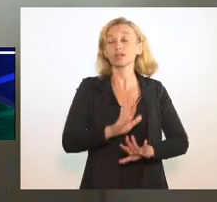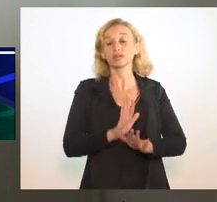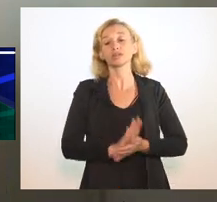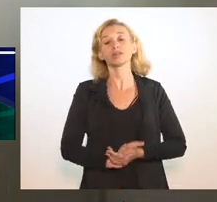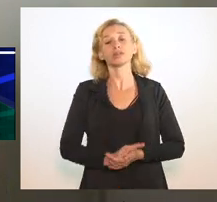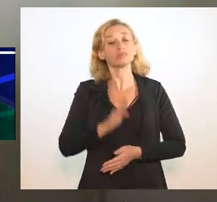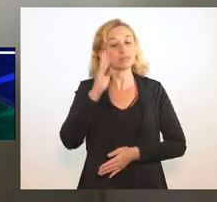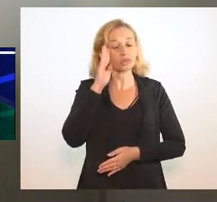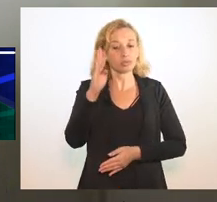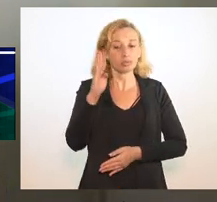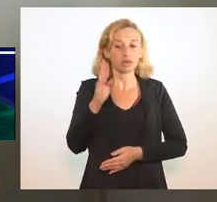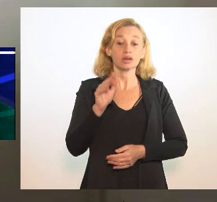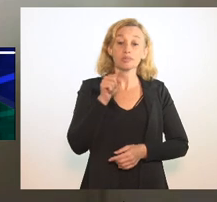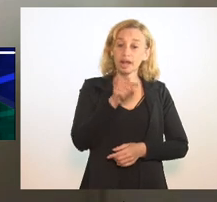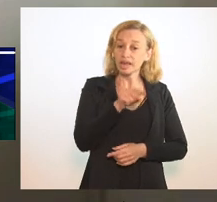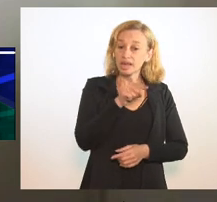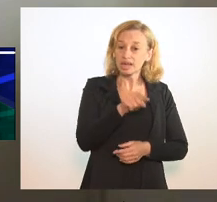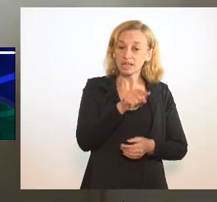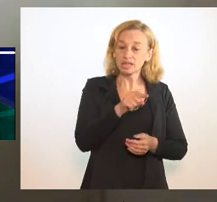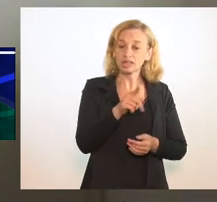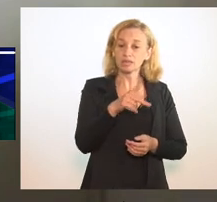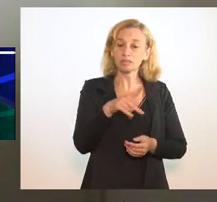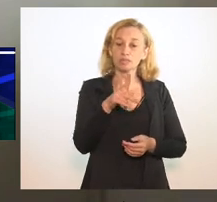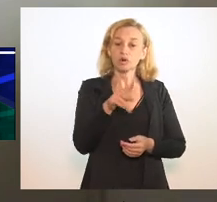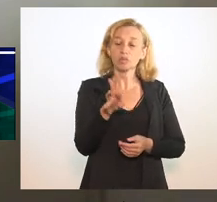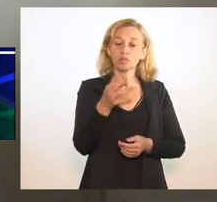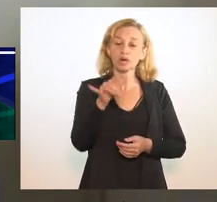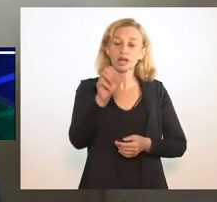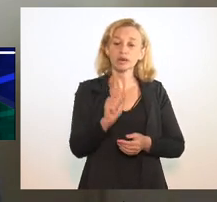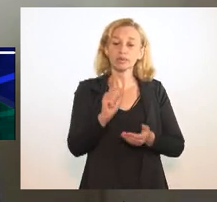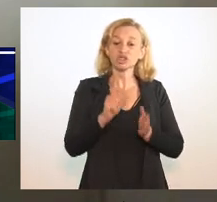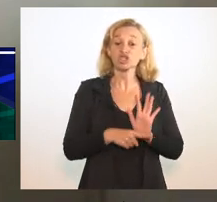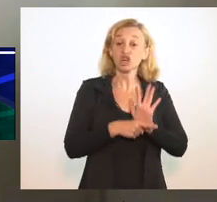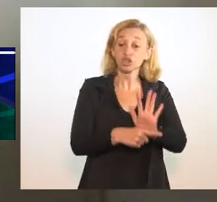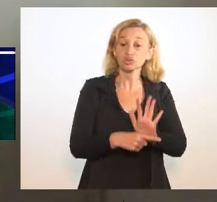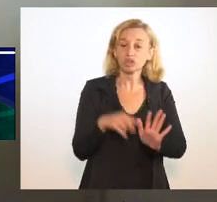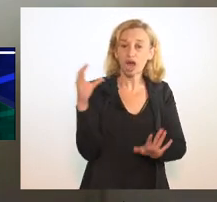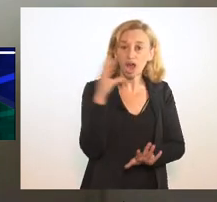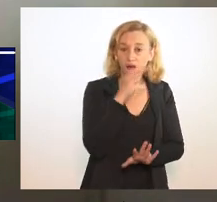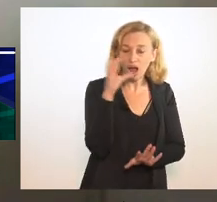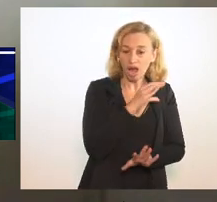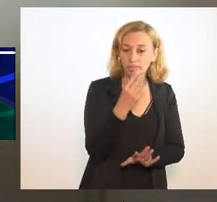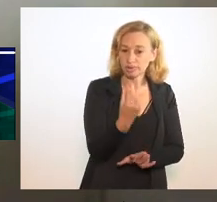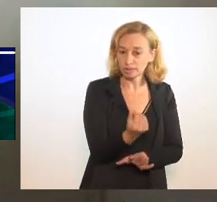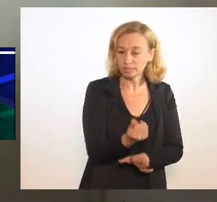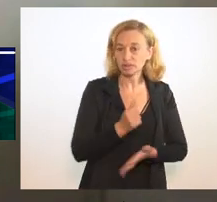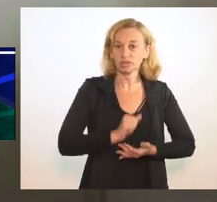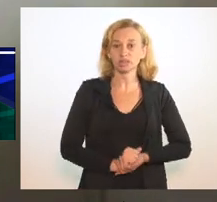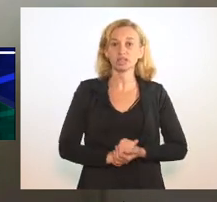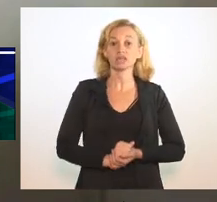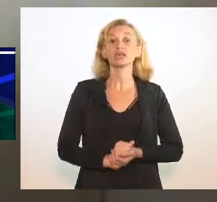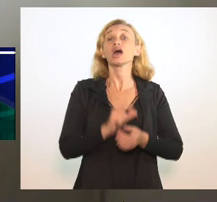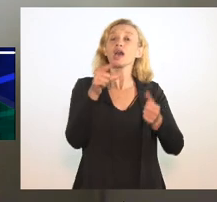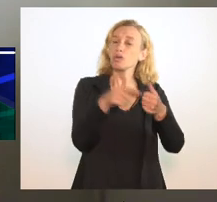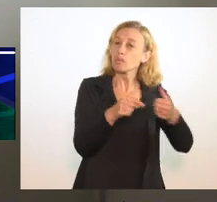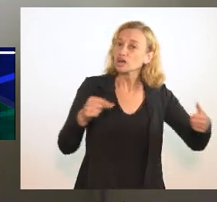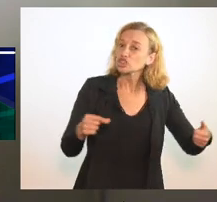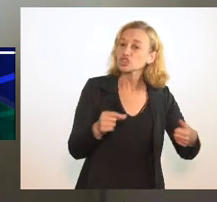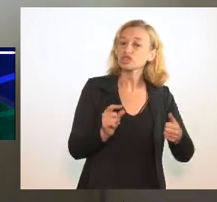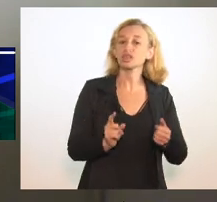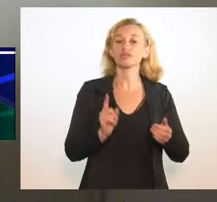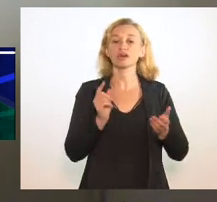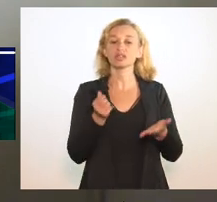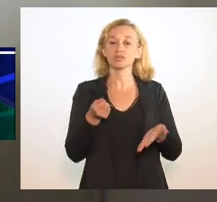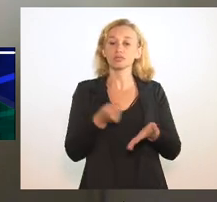Única e exclusivamente para este programa de auxílio emergencial. Então, é um artigo que vai se findar